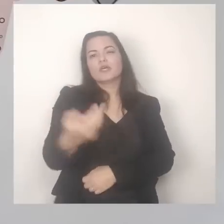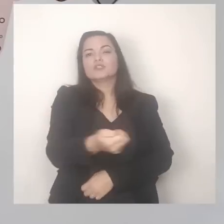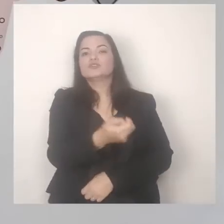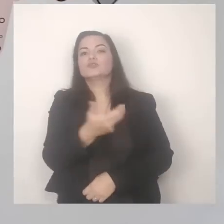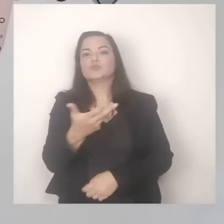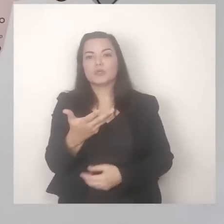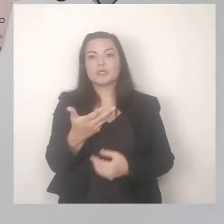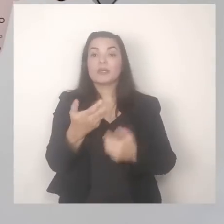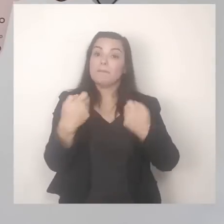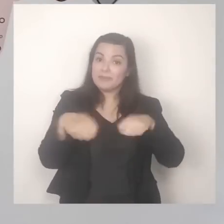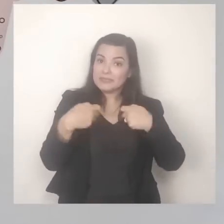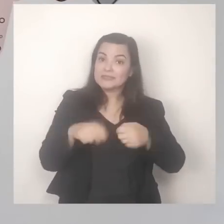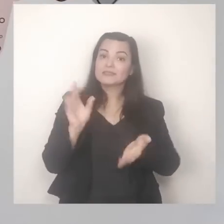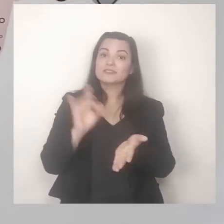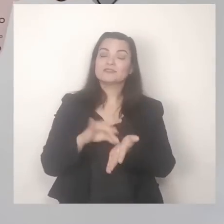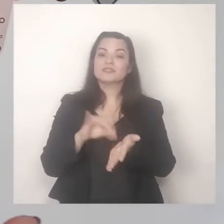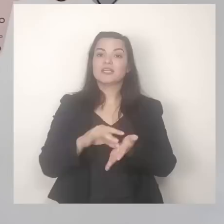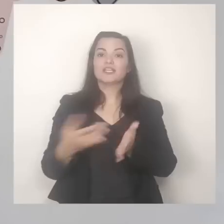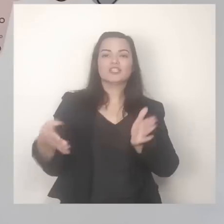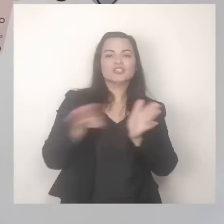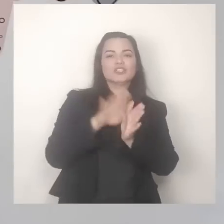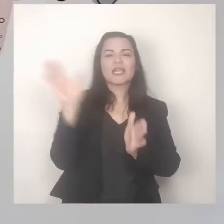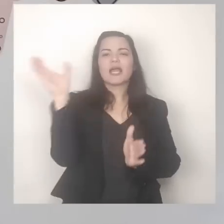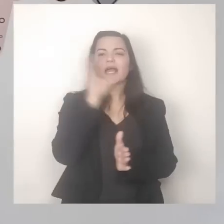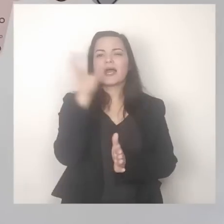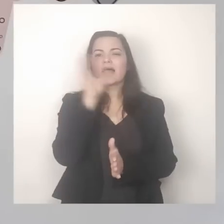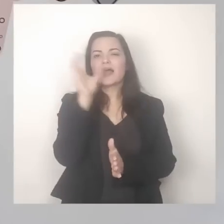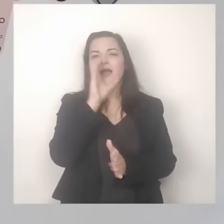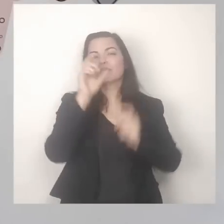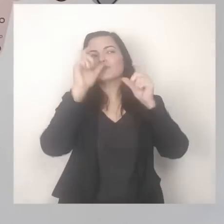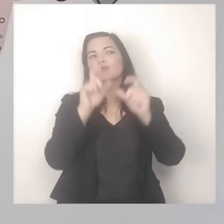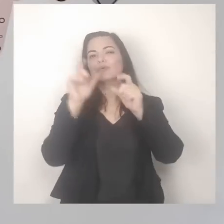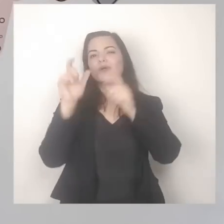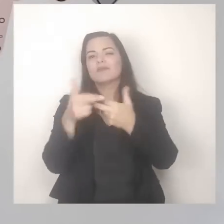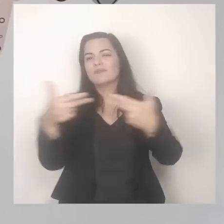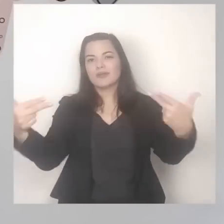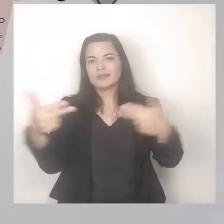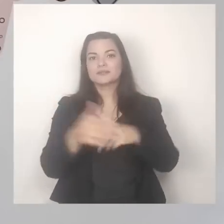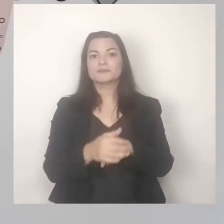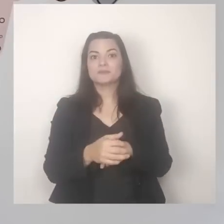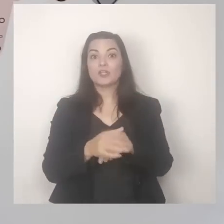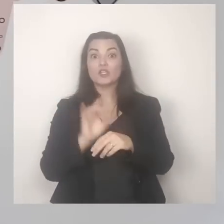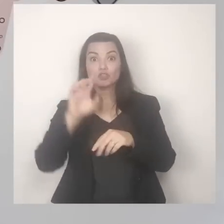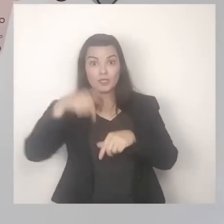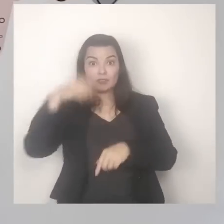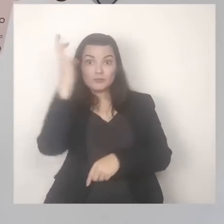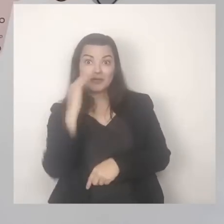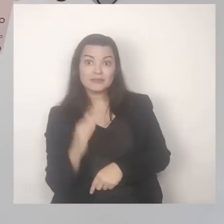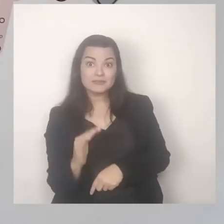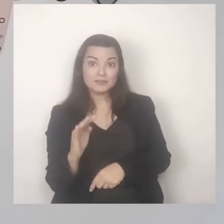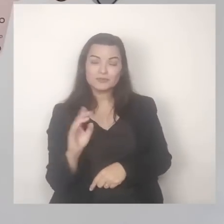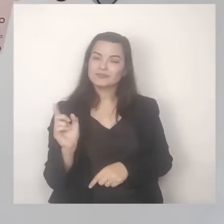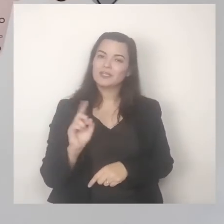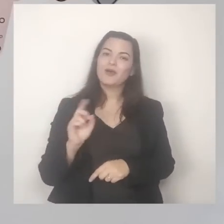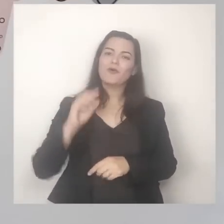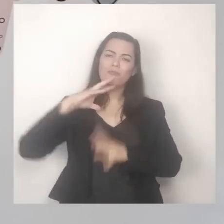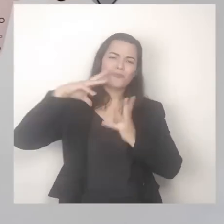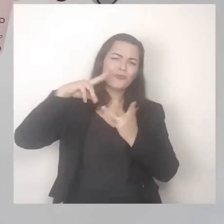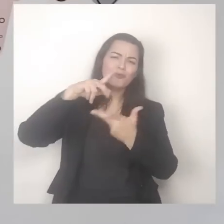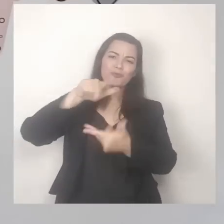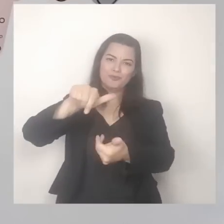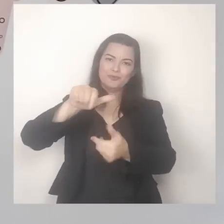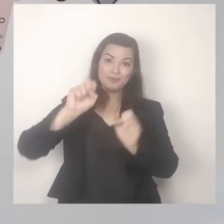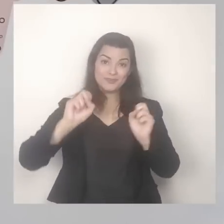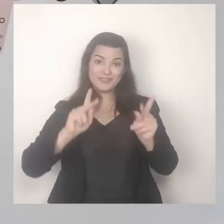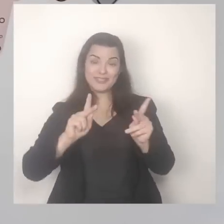que eles possuem aí, chegando rapidamente em muitos lugares, não só do Brasil, mas do mundo todo.